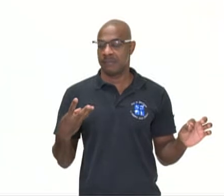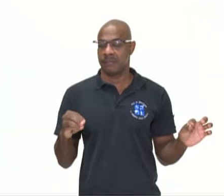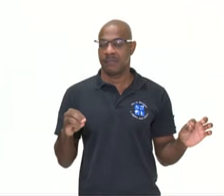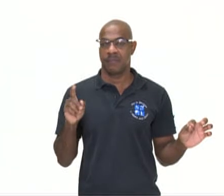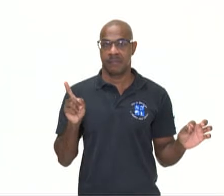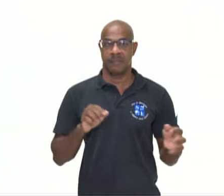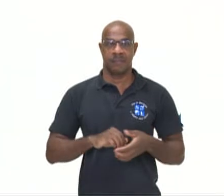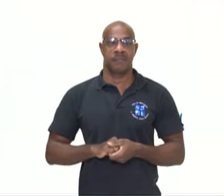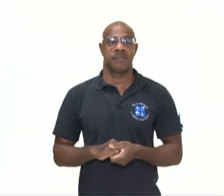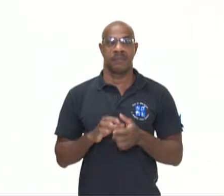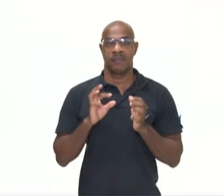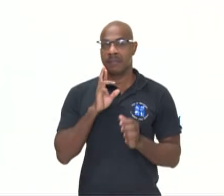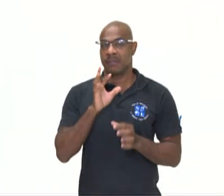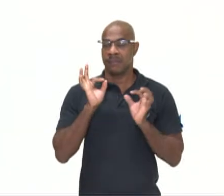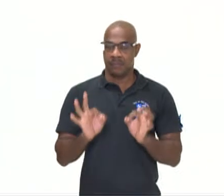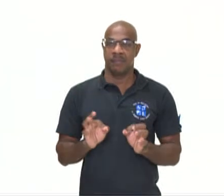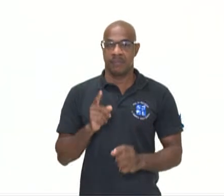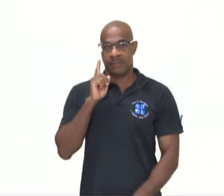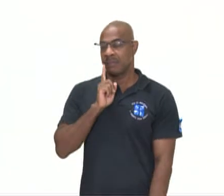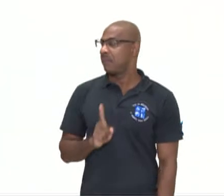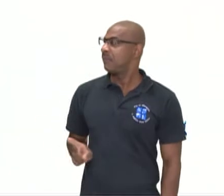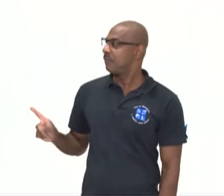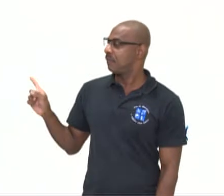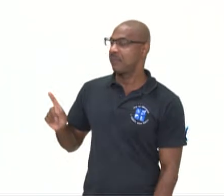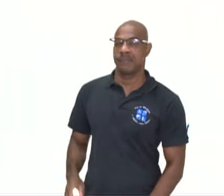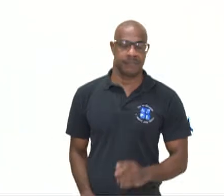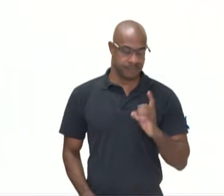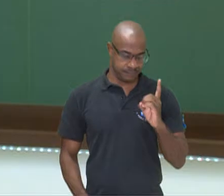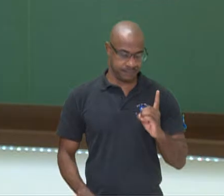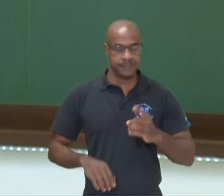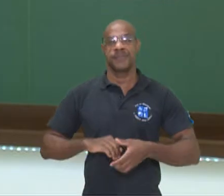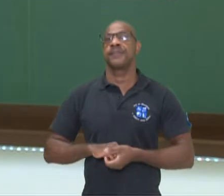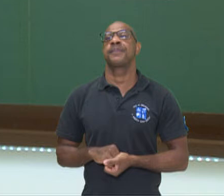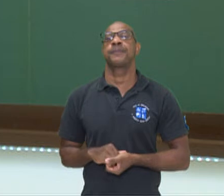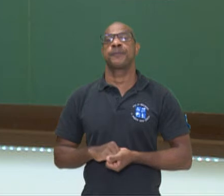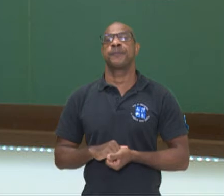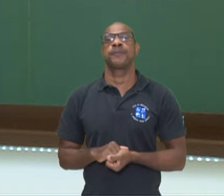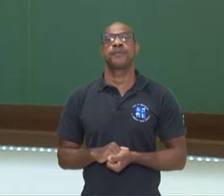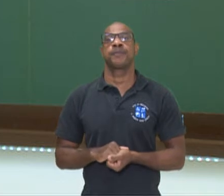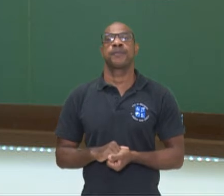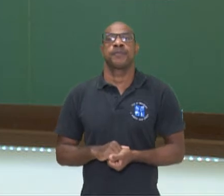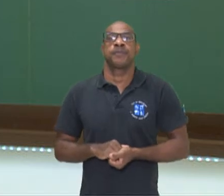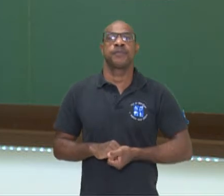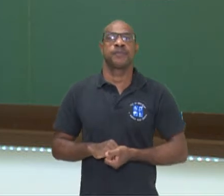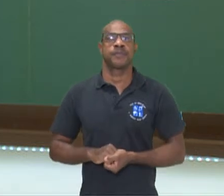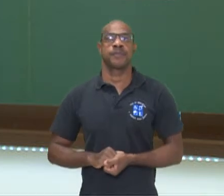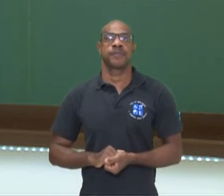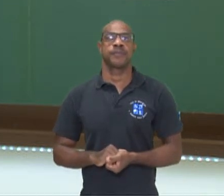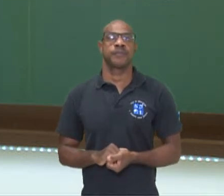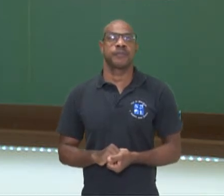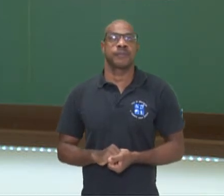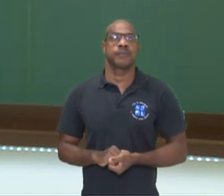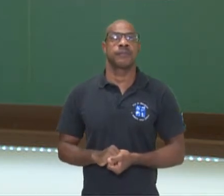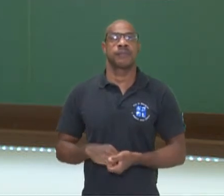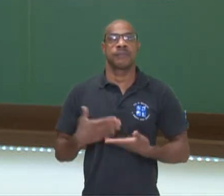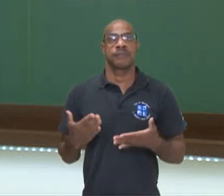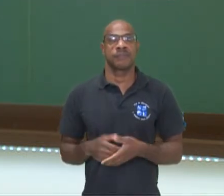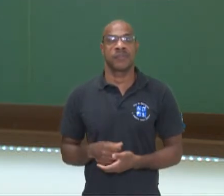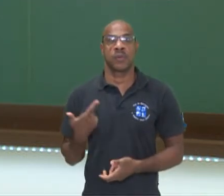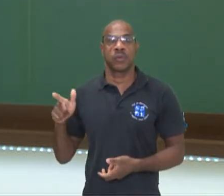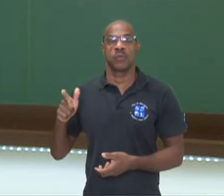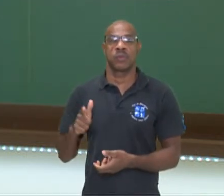aqui, ó, opção certa, a letra D, D de dado, ok? Vamos lá? Qual seria um outro